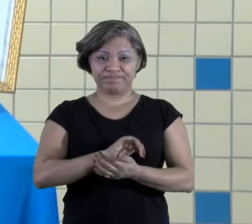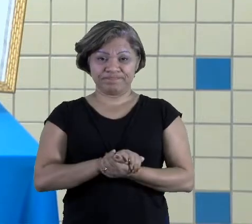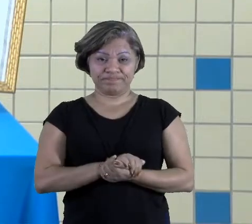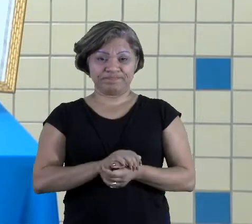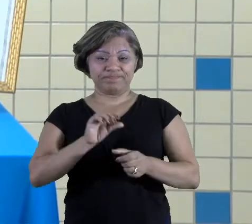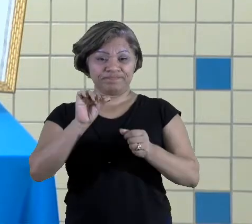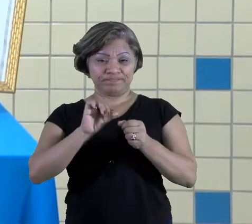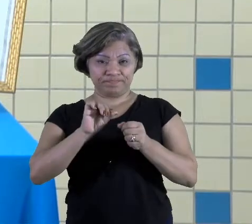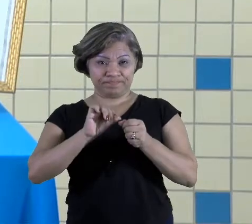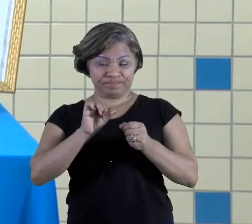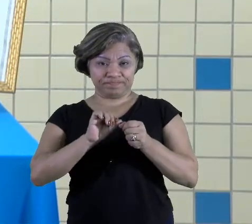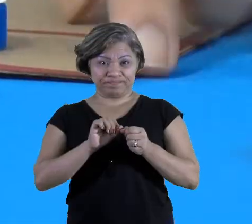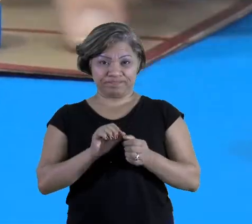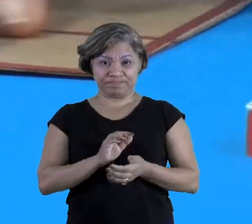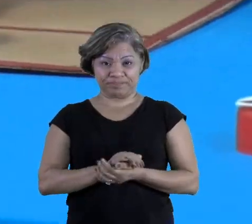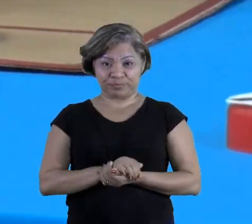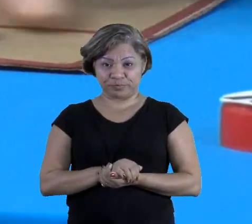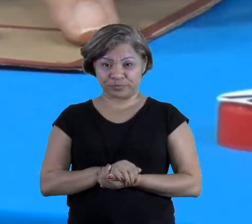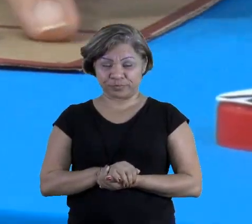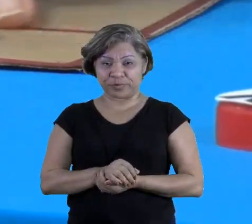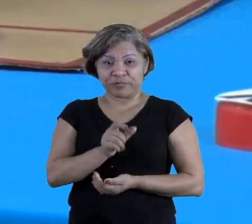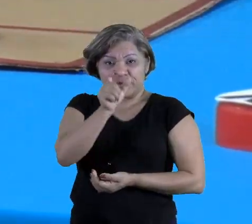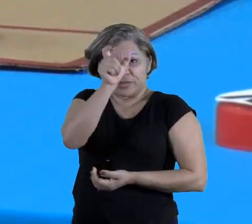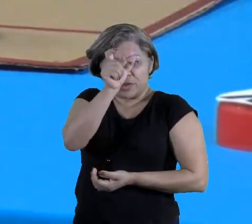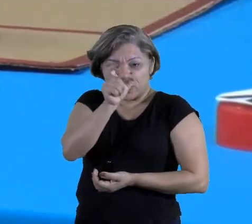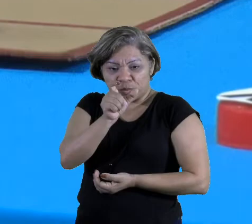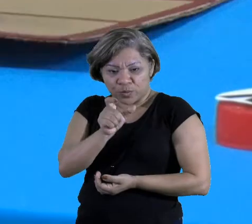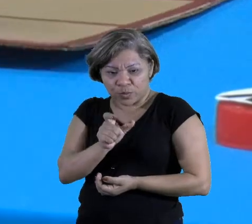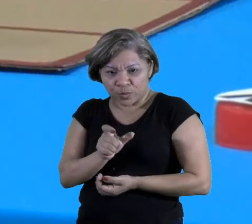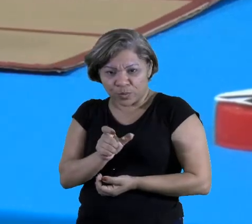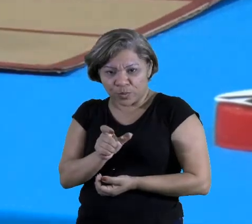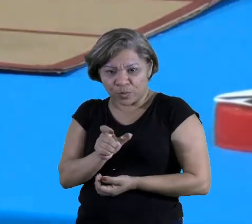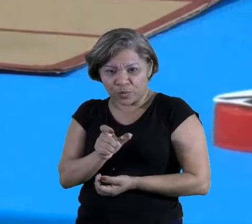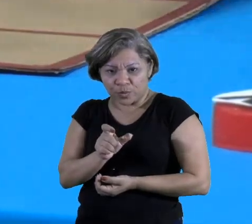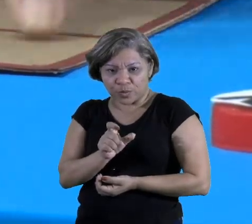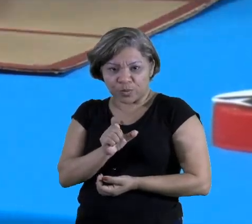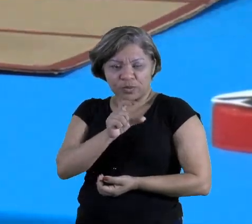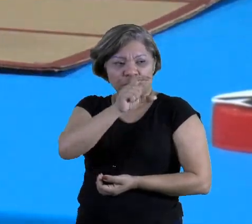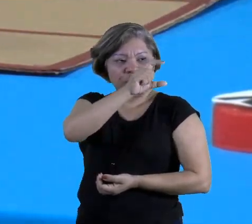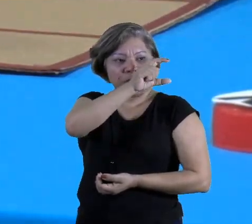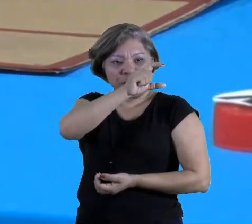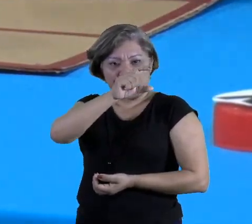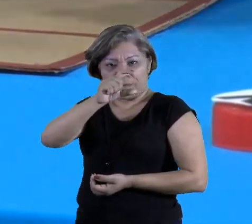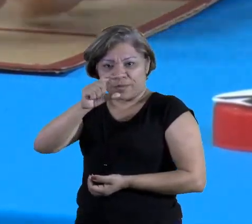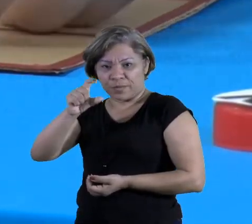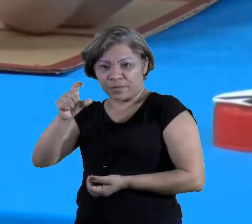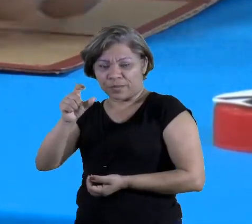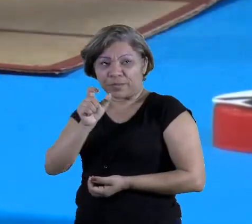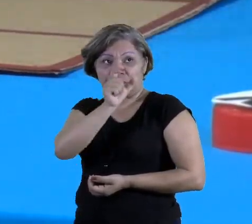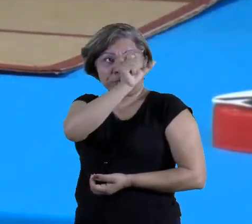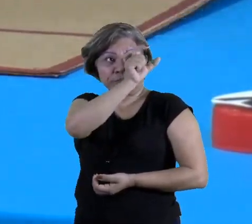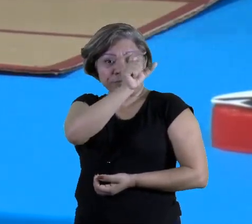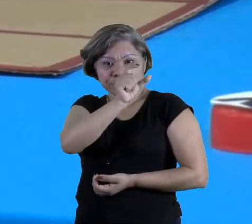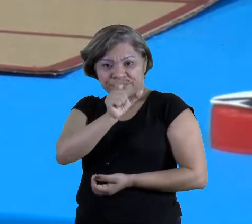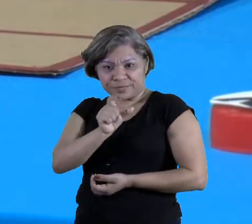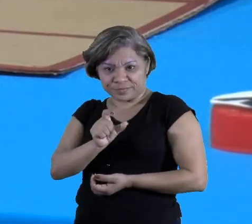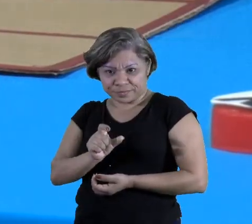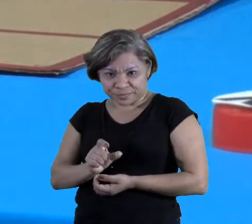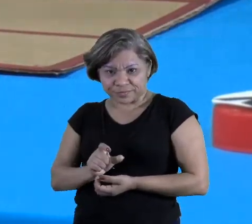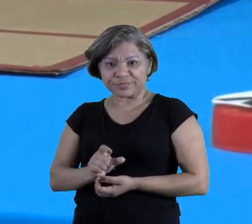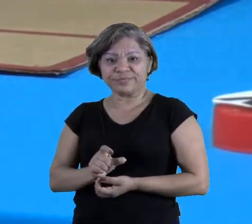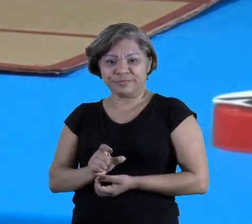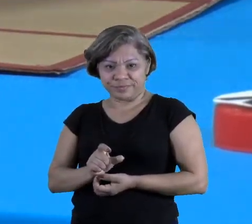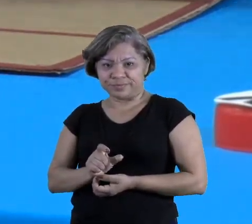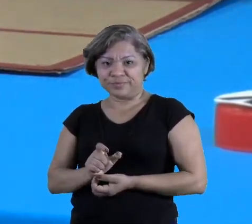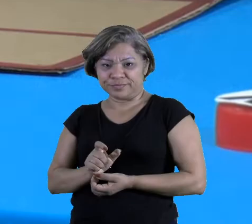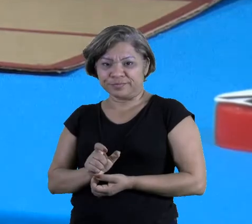segmentos, né? Por exemplo, aqui nós temos as 3 bolinhas na diagonal, ou as 3 na